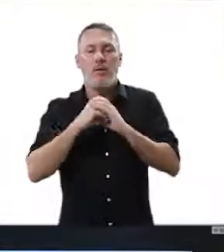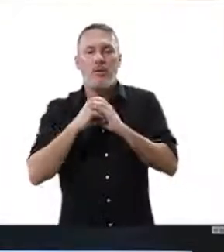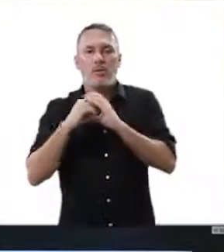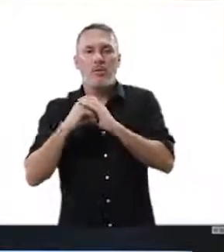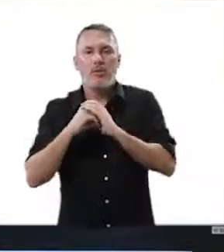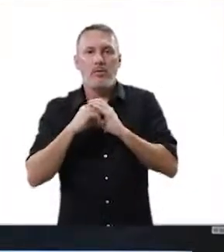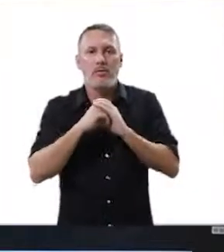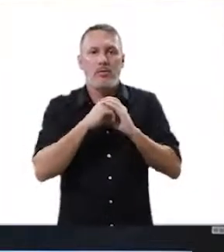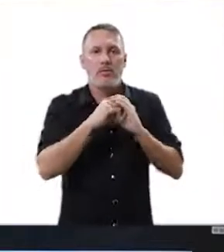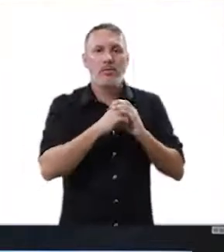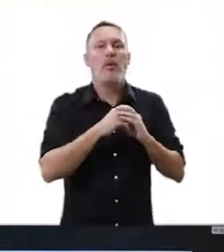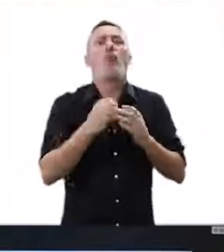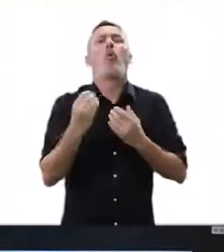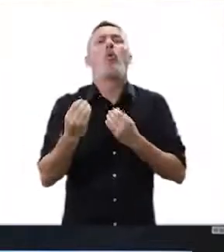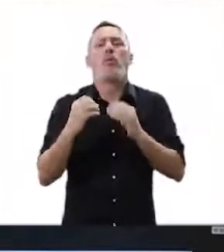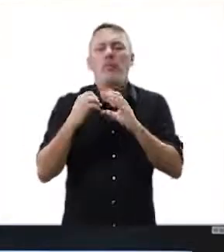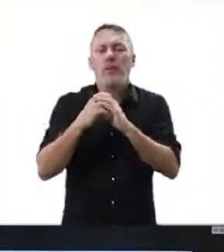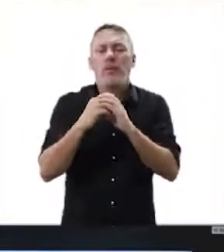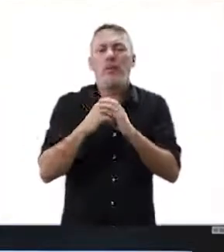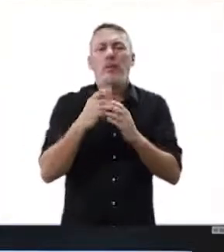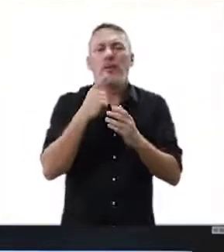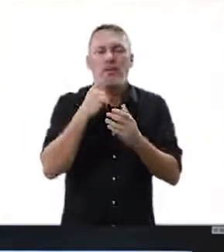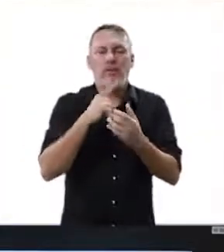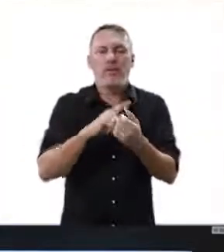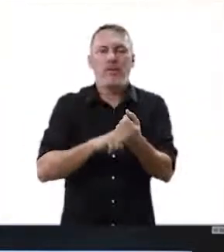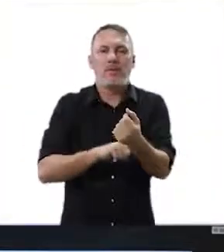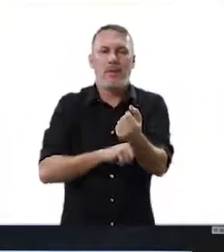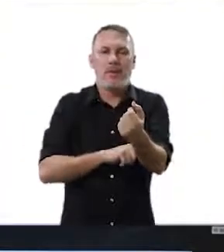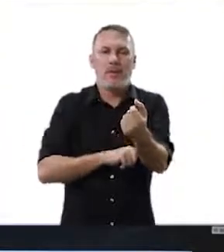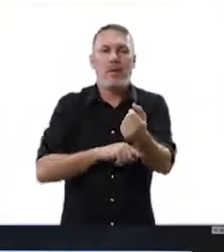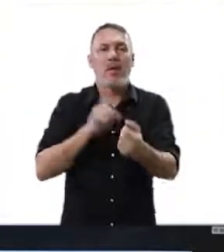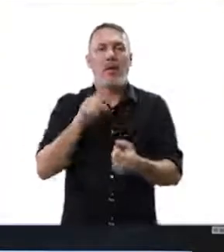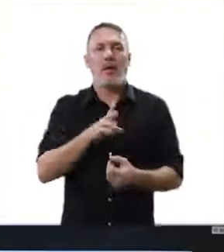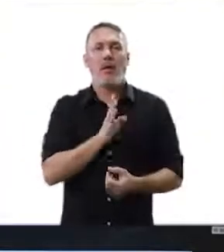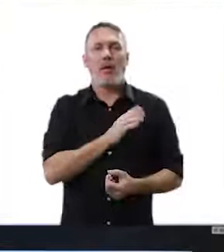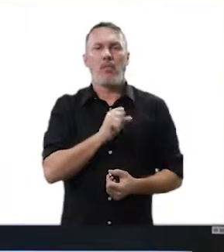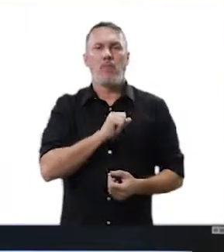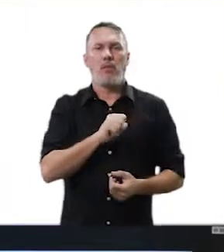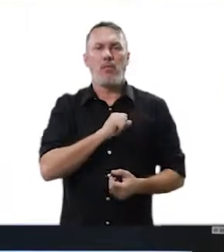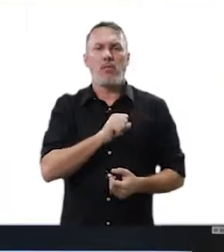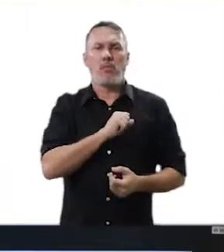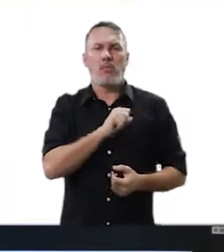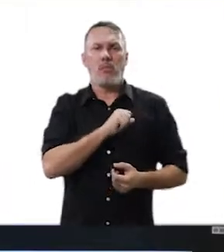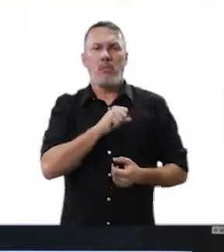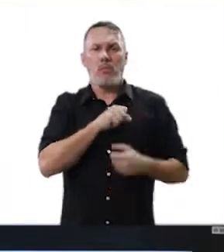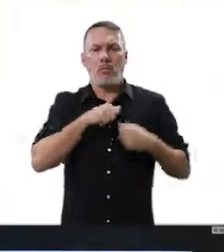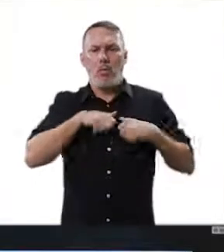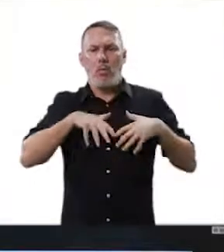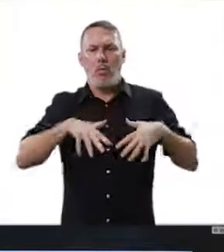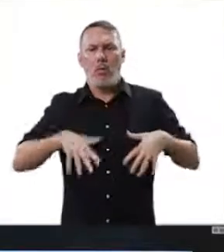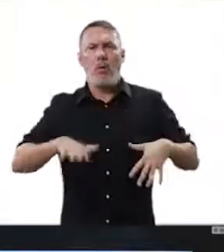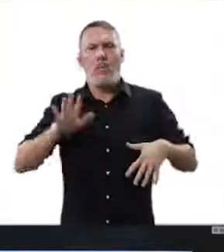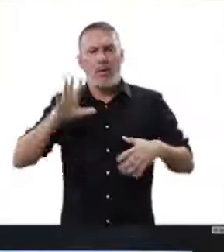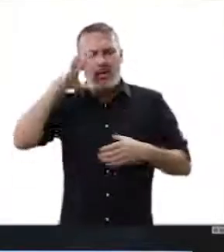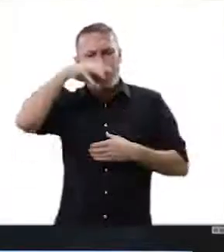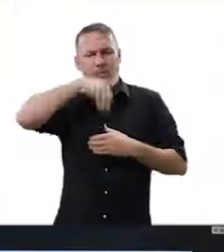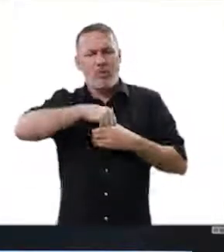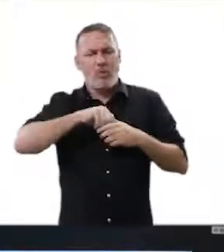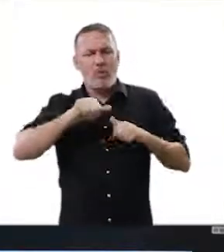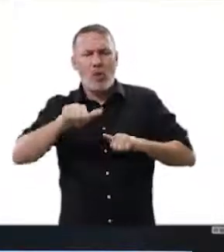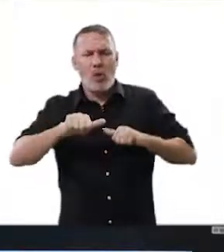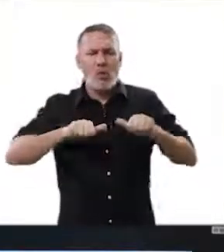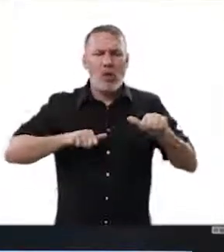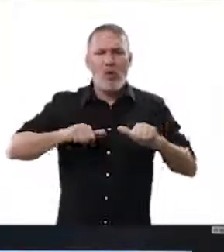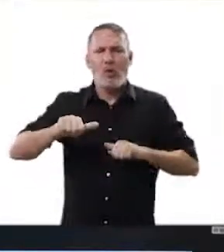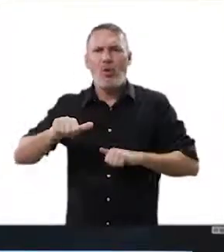Elas aconteceram através de um processo chamado de difusão simples, que nada mais é do que a passagem